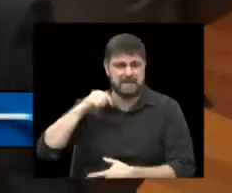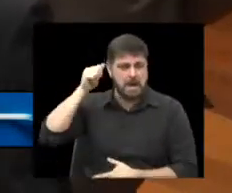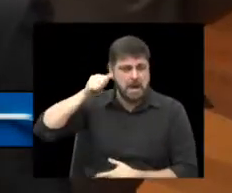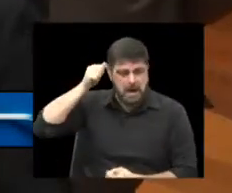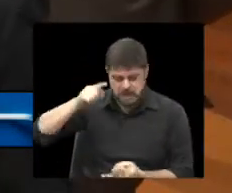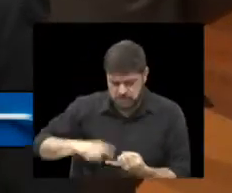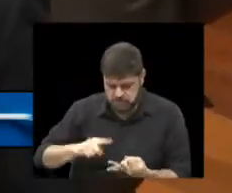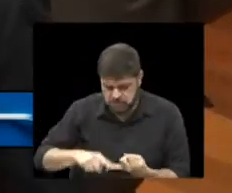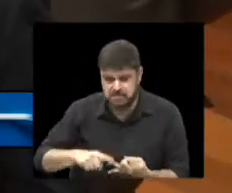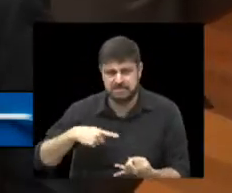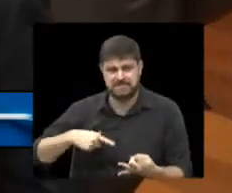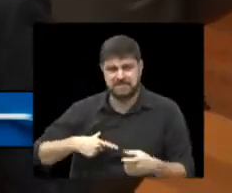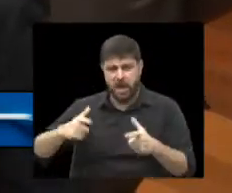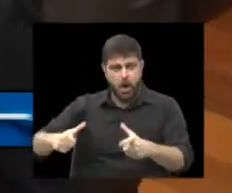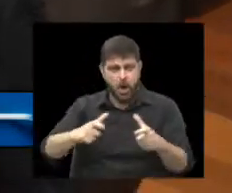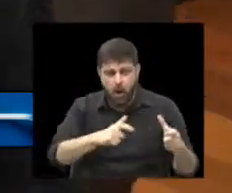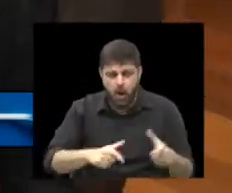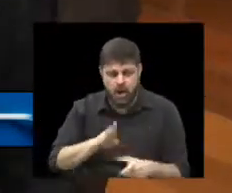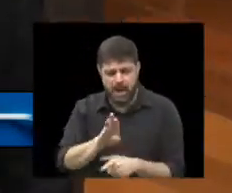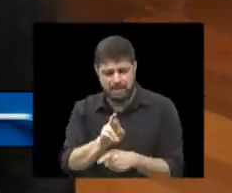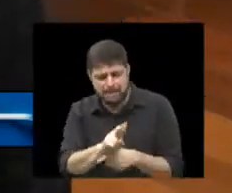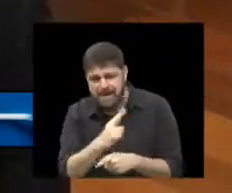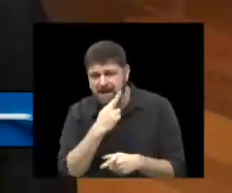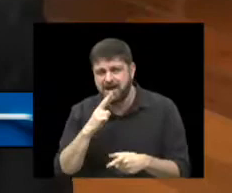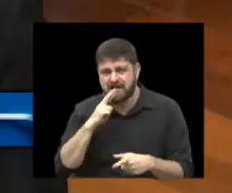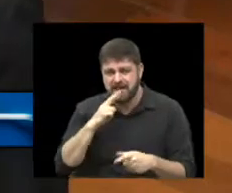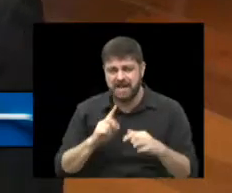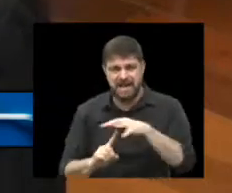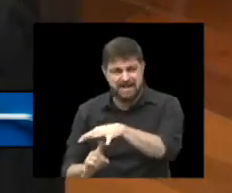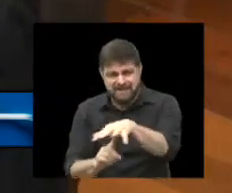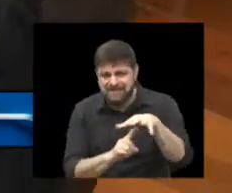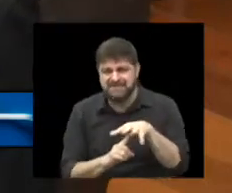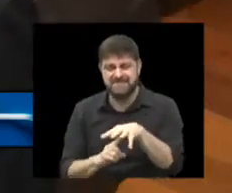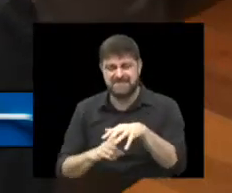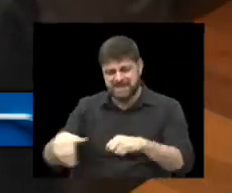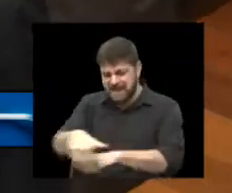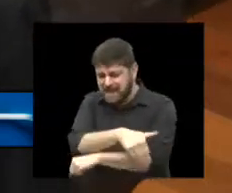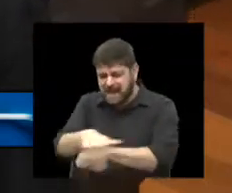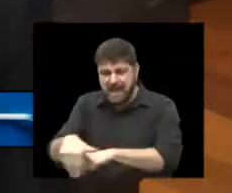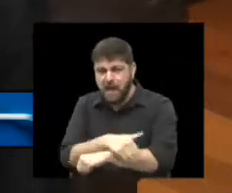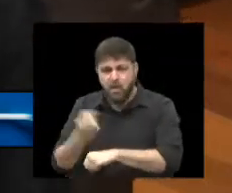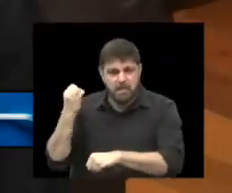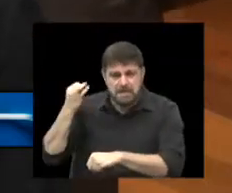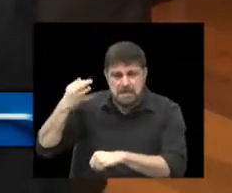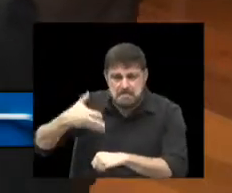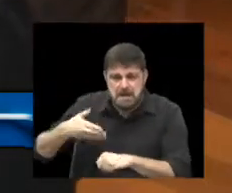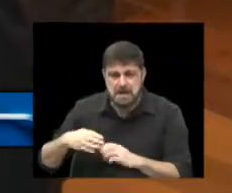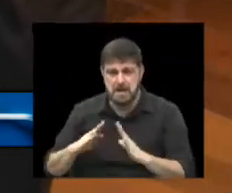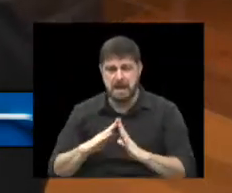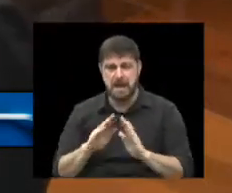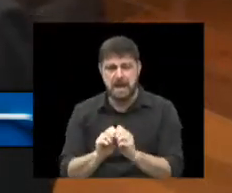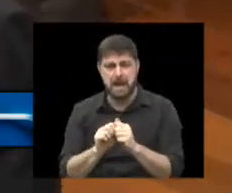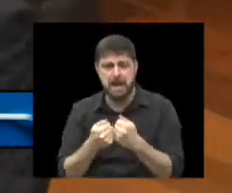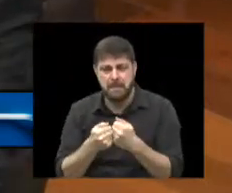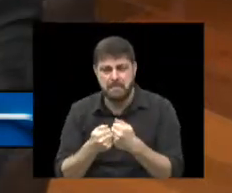artistas, inclui os estabelecimentos, inclui as feiras que ocupam as ruas pela madrugada, as padarias que abrem de madrugada e mais